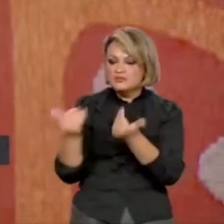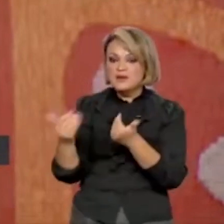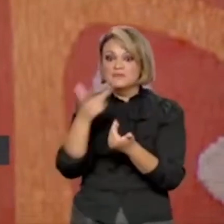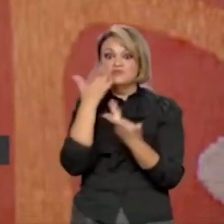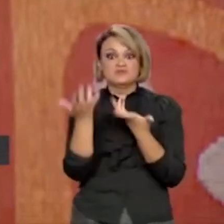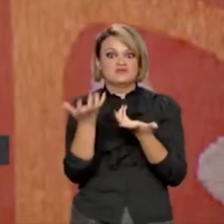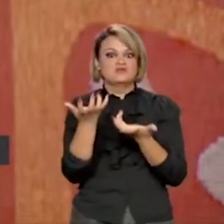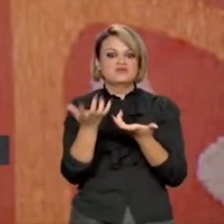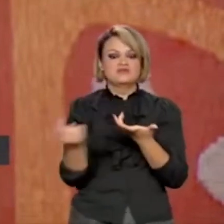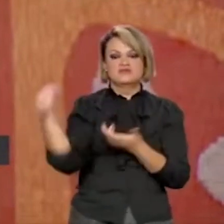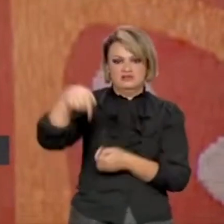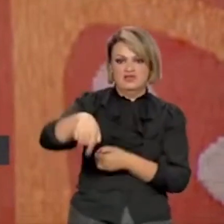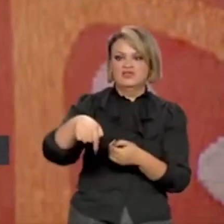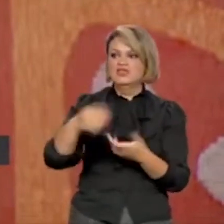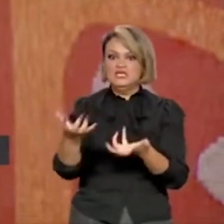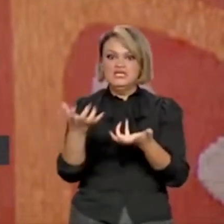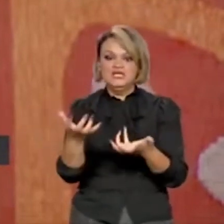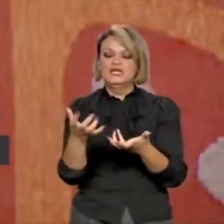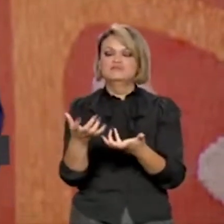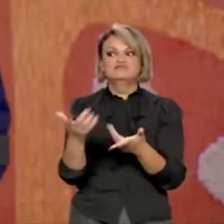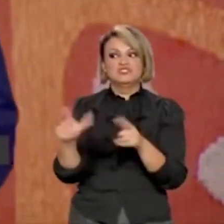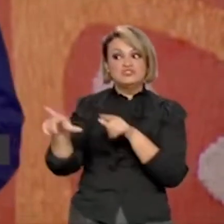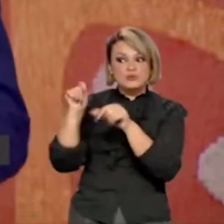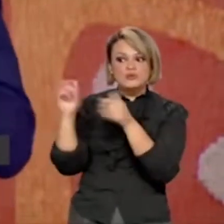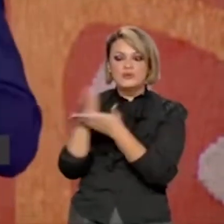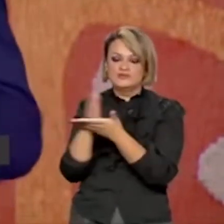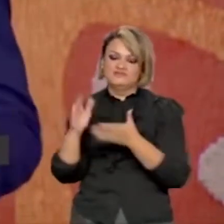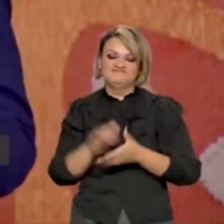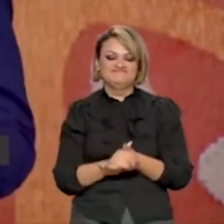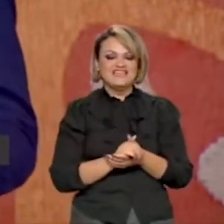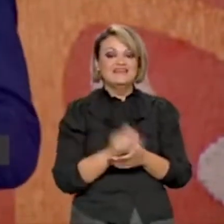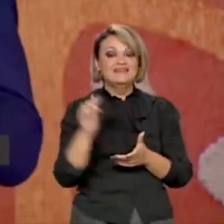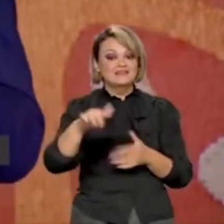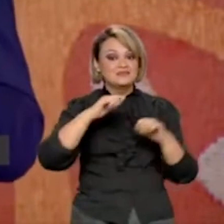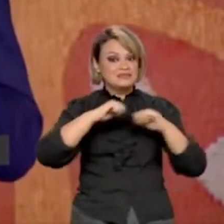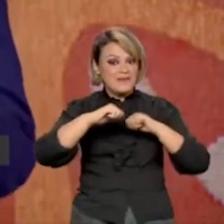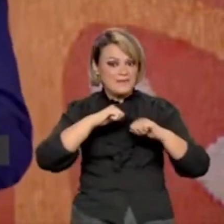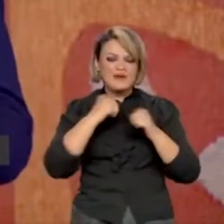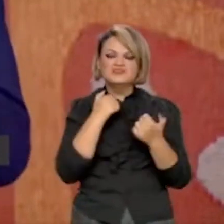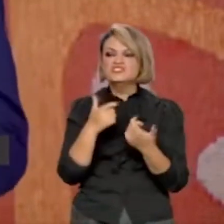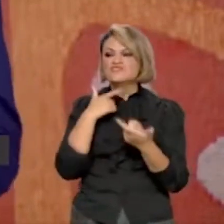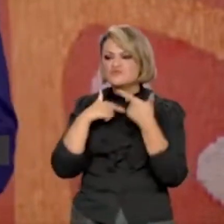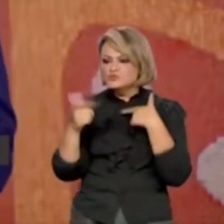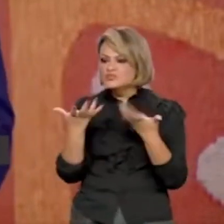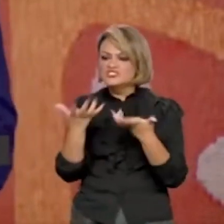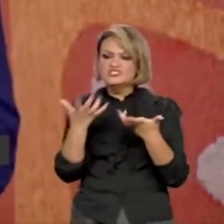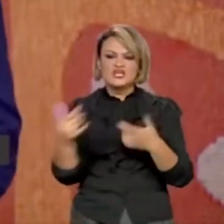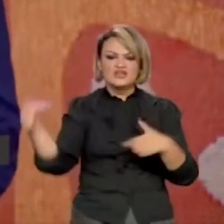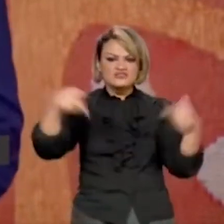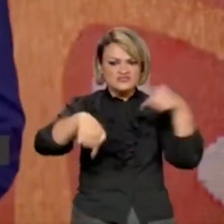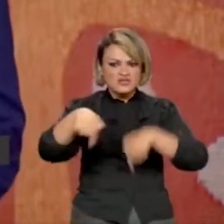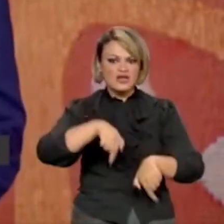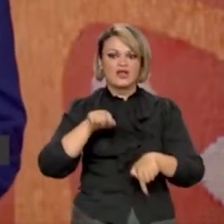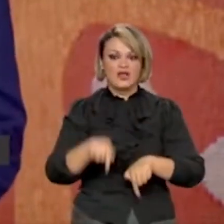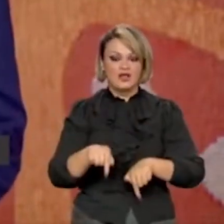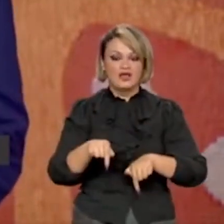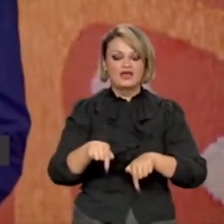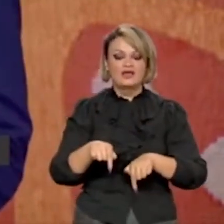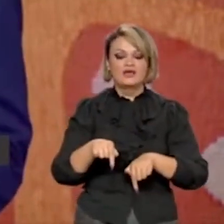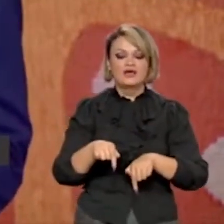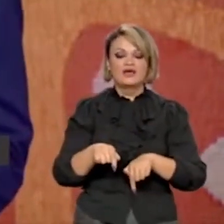voltar a conversar dialogar eu acho que esses pleitos essa vontade à disposição de estar aqui